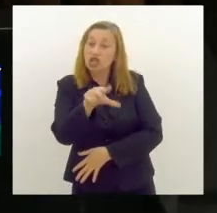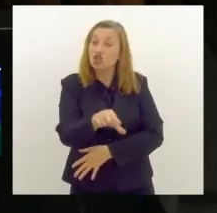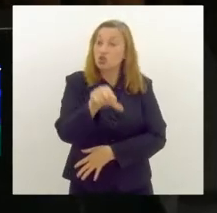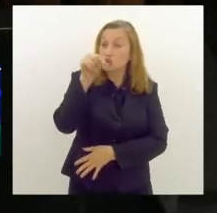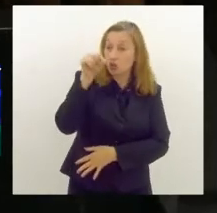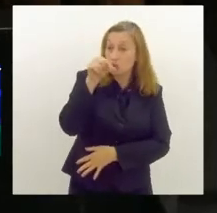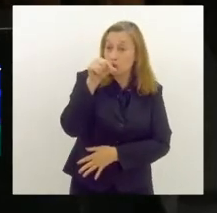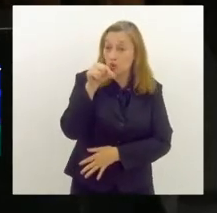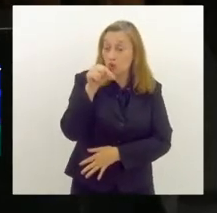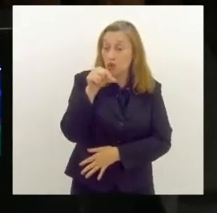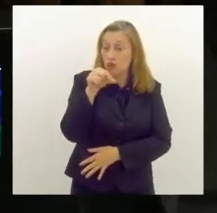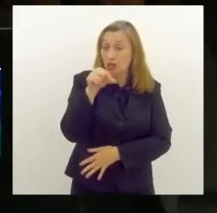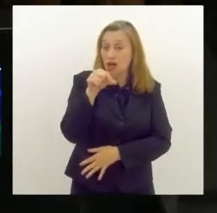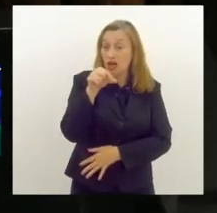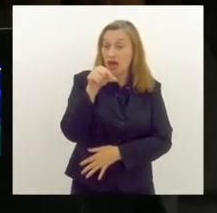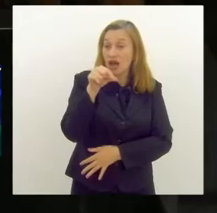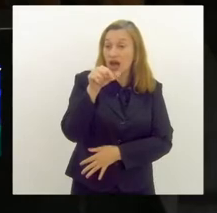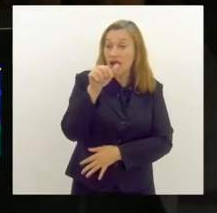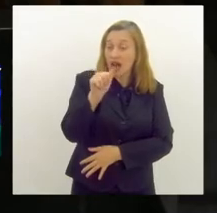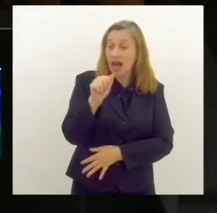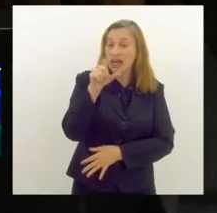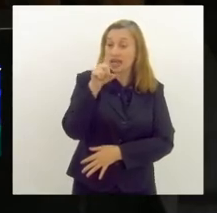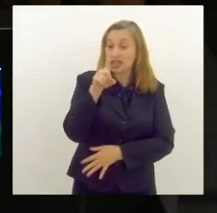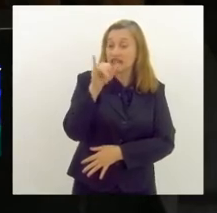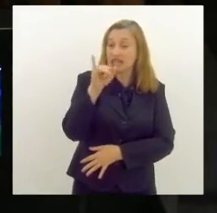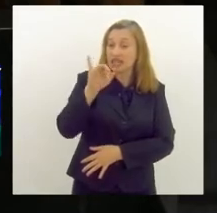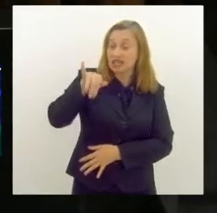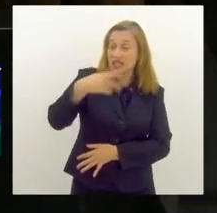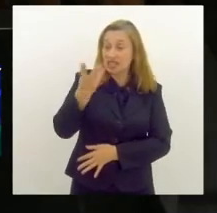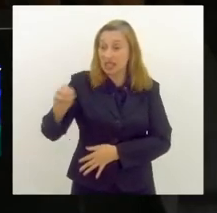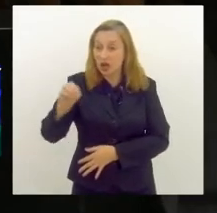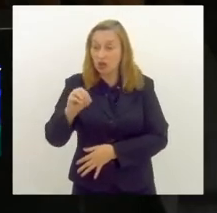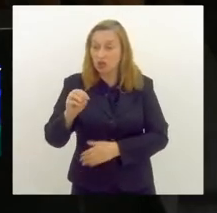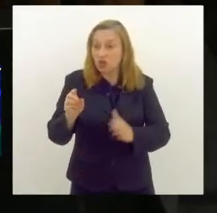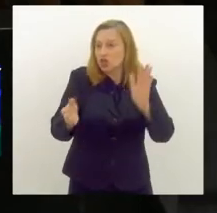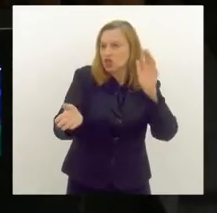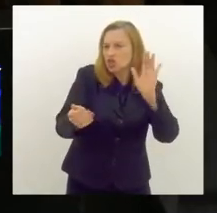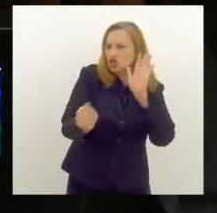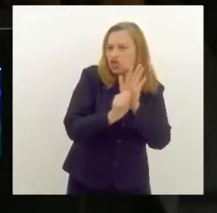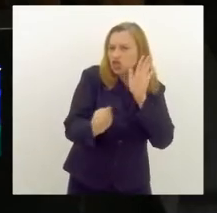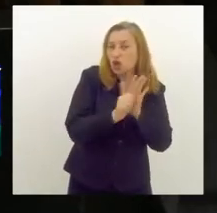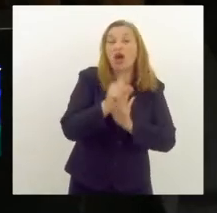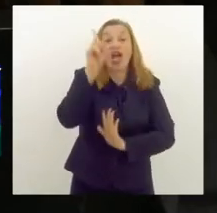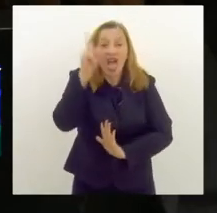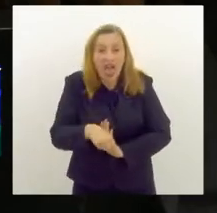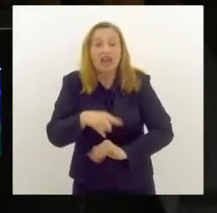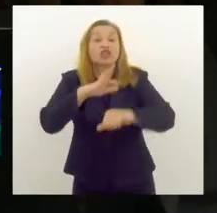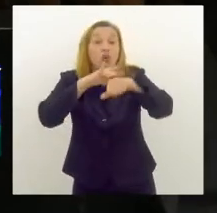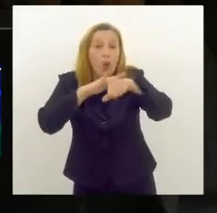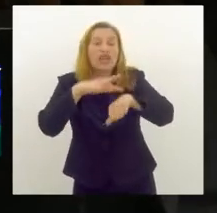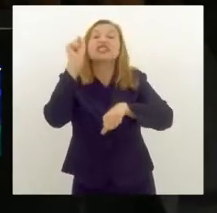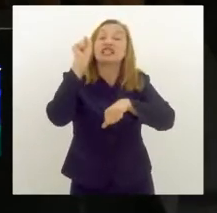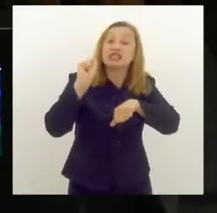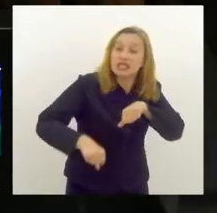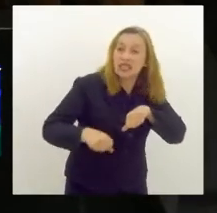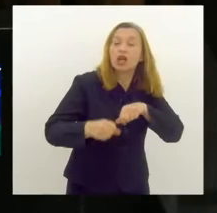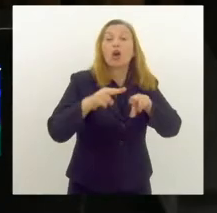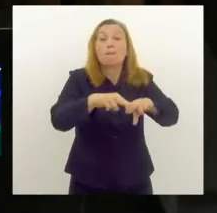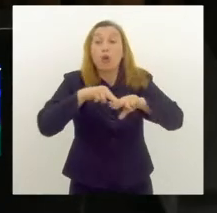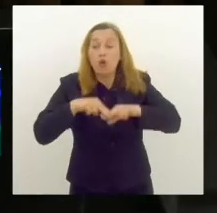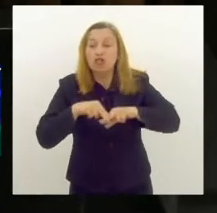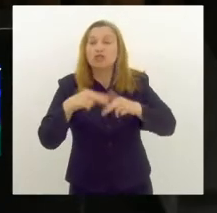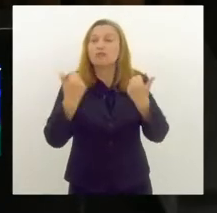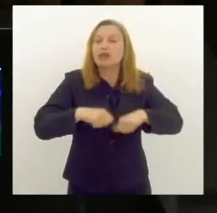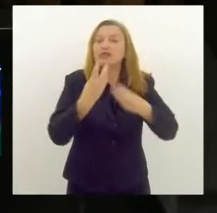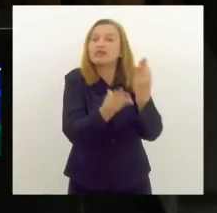que a adicção de drogas é uma doença. Não adianta dizer que é uma doença. Por isso, ela tem que